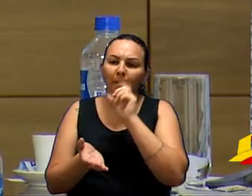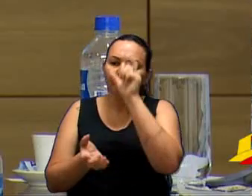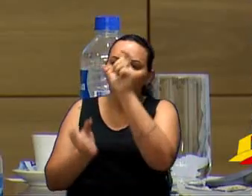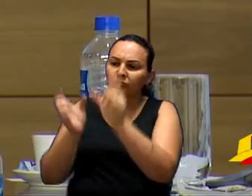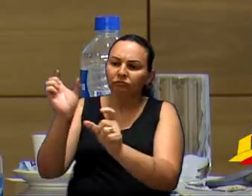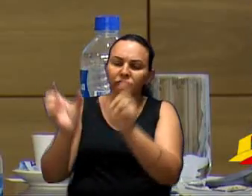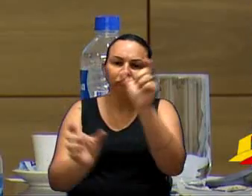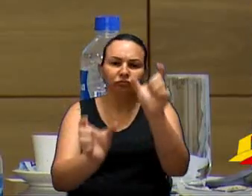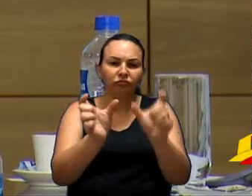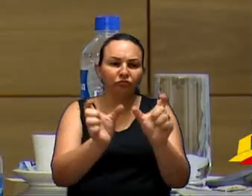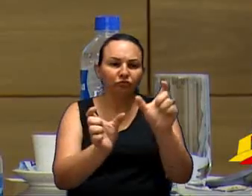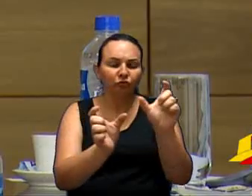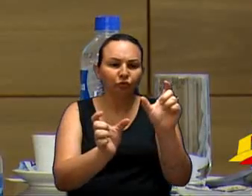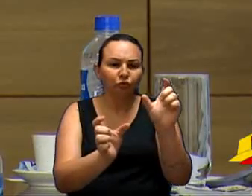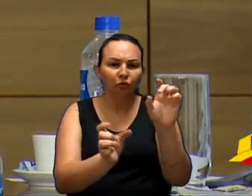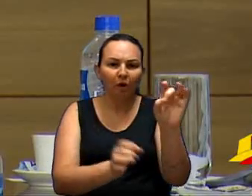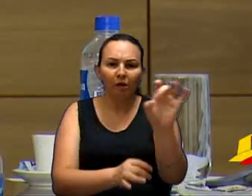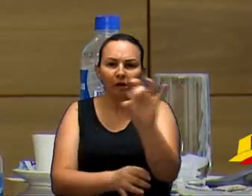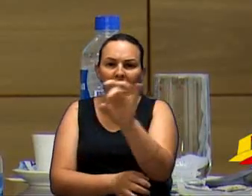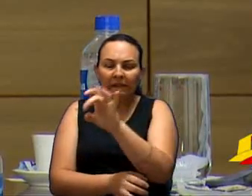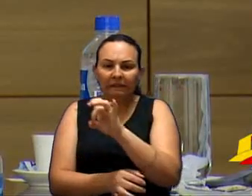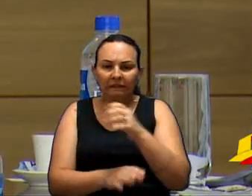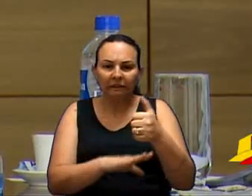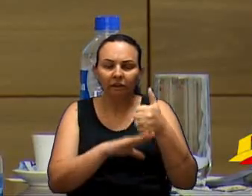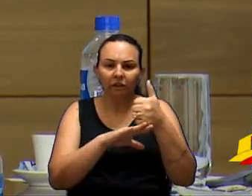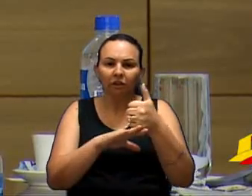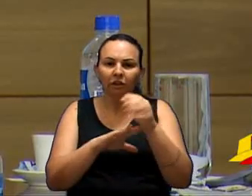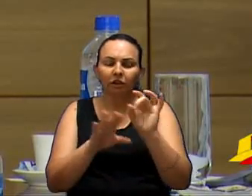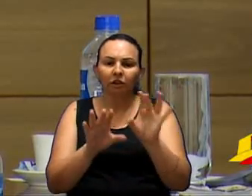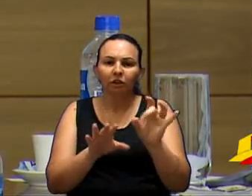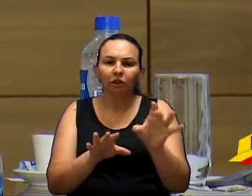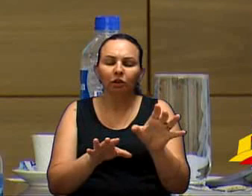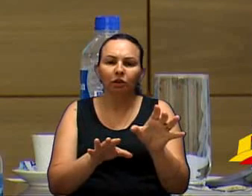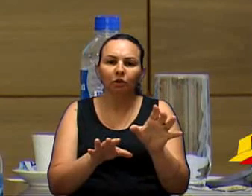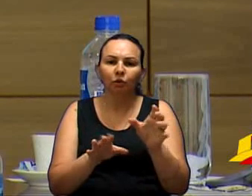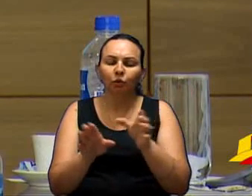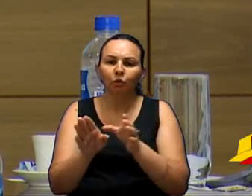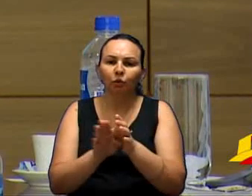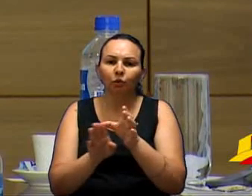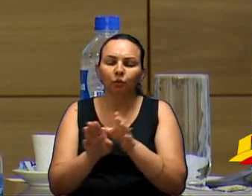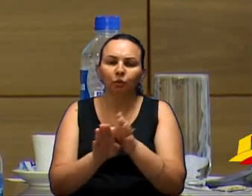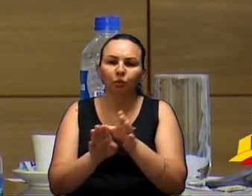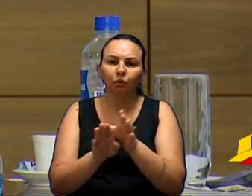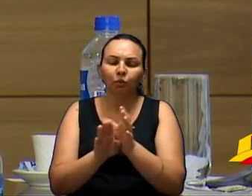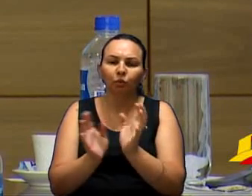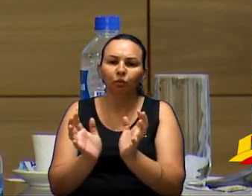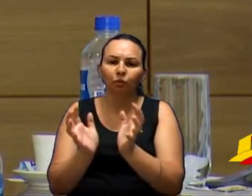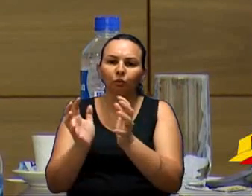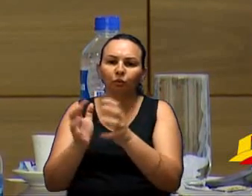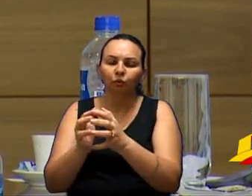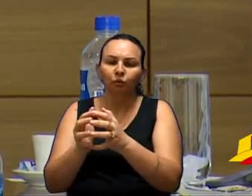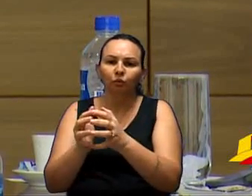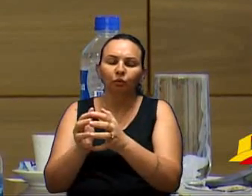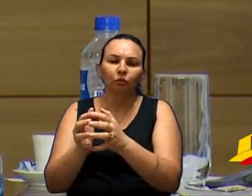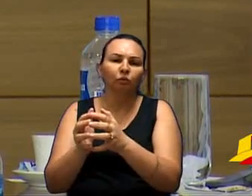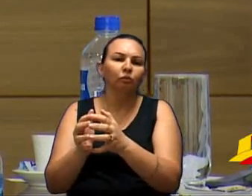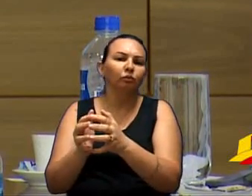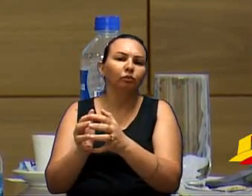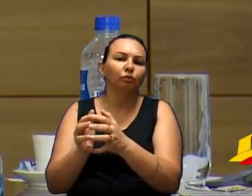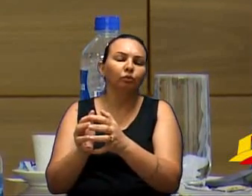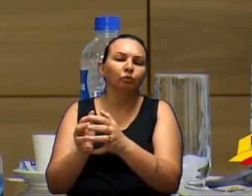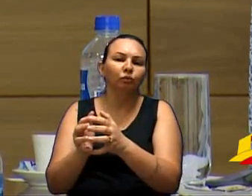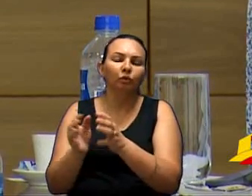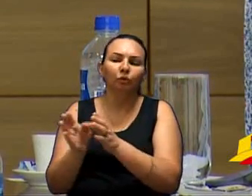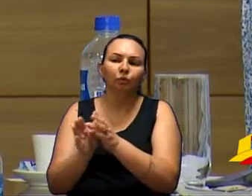e e da sic e do conselho do do concelho como plano do conselho municipal